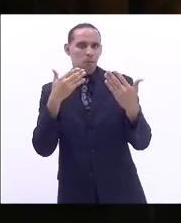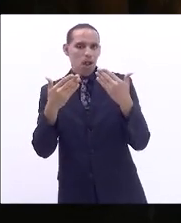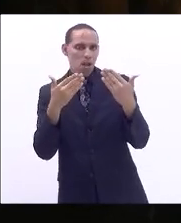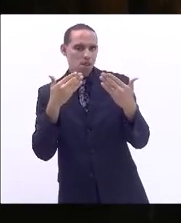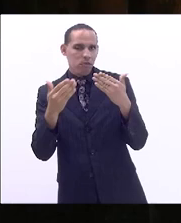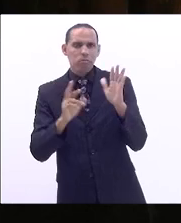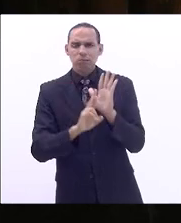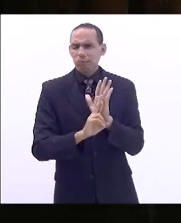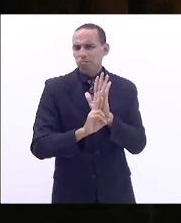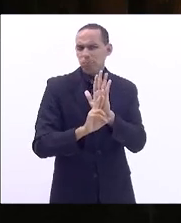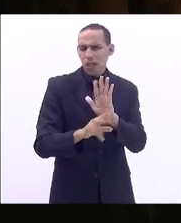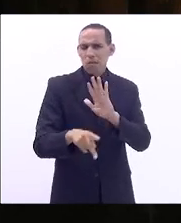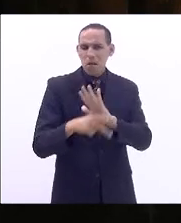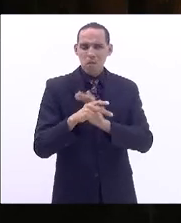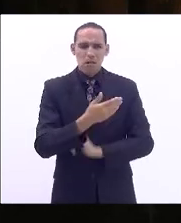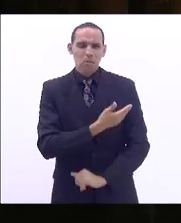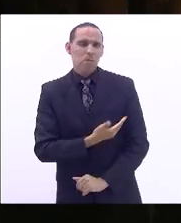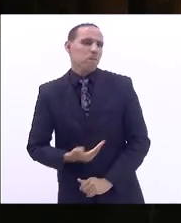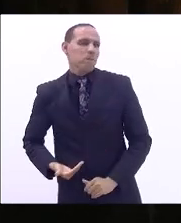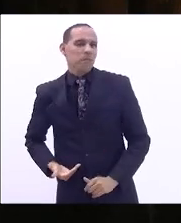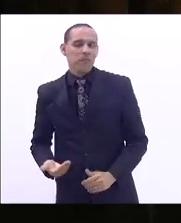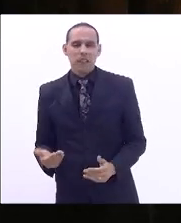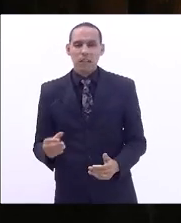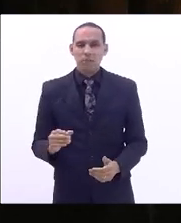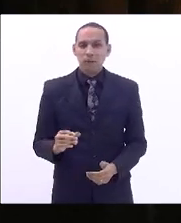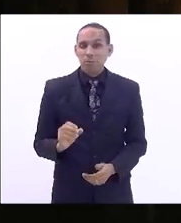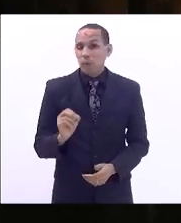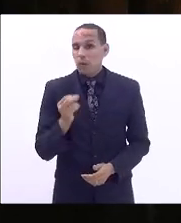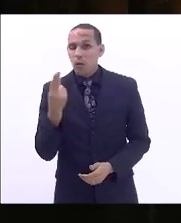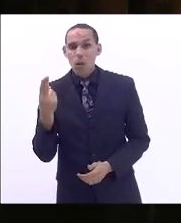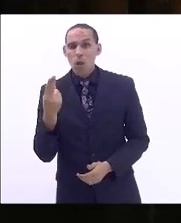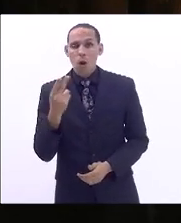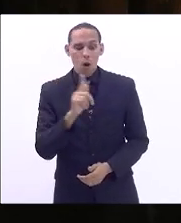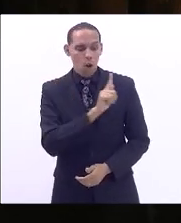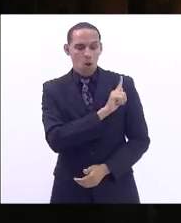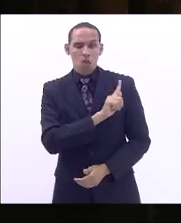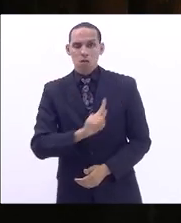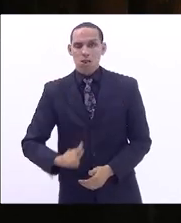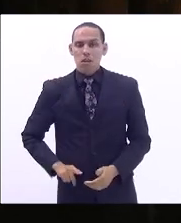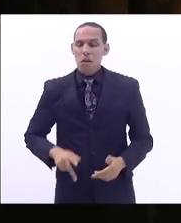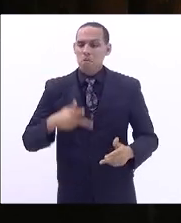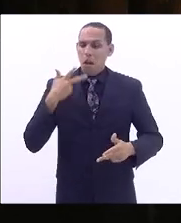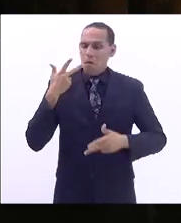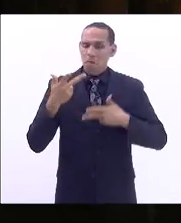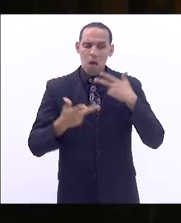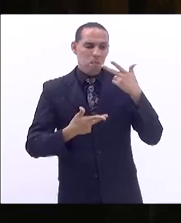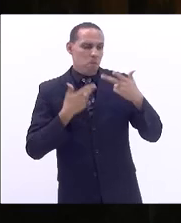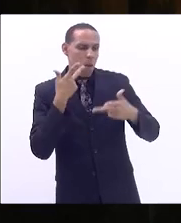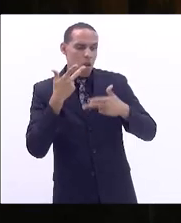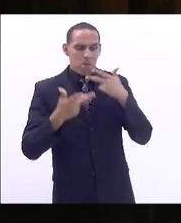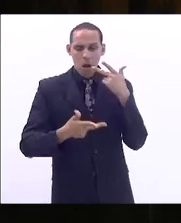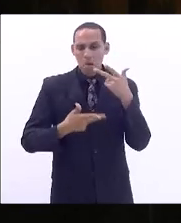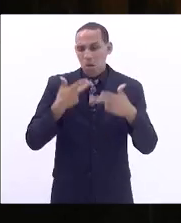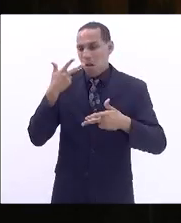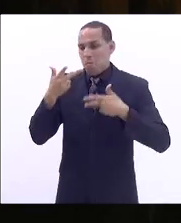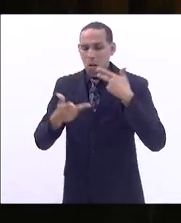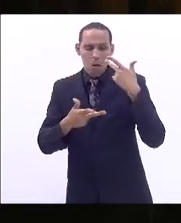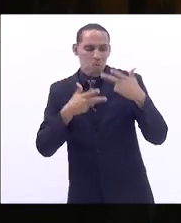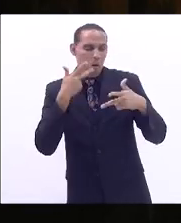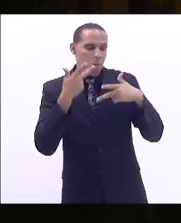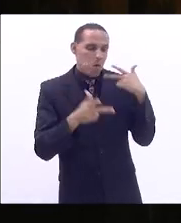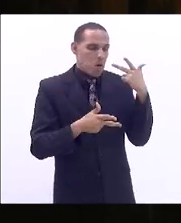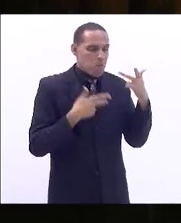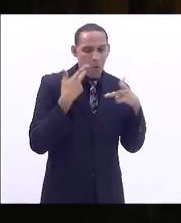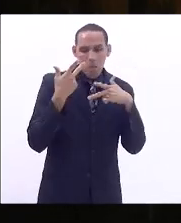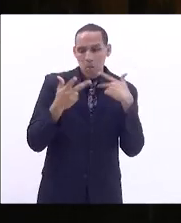representantes do Governo do Estado não adianta o próprio Governador falar falar falar